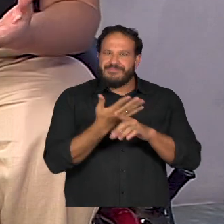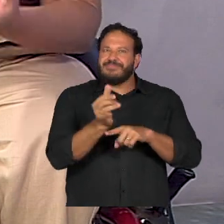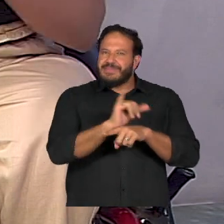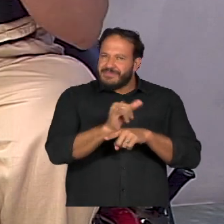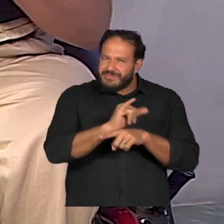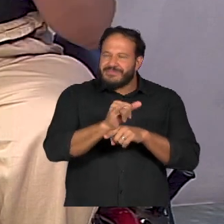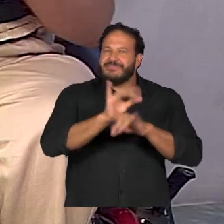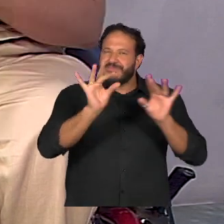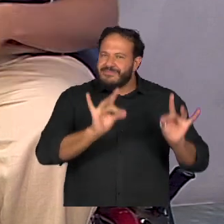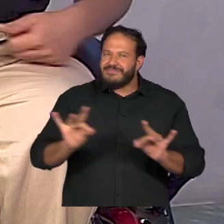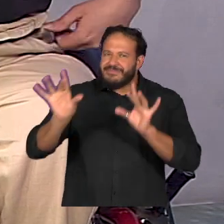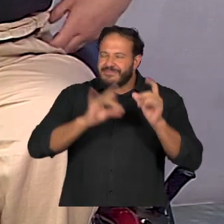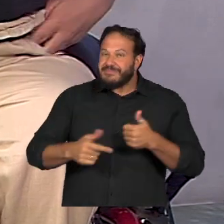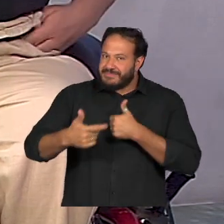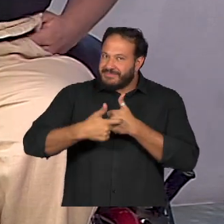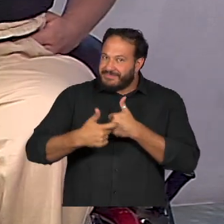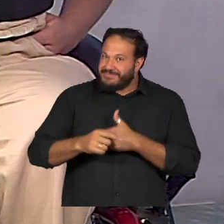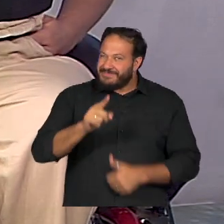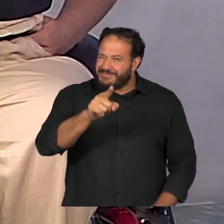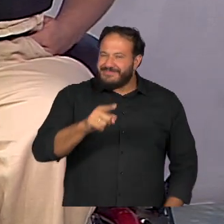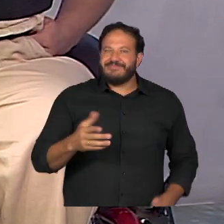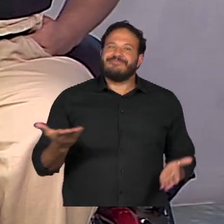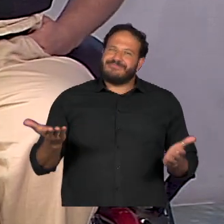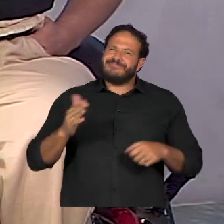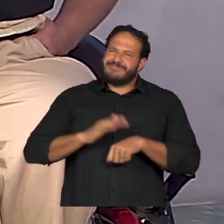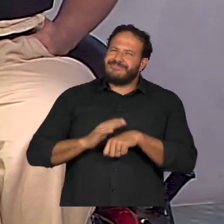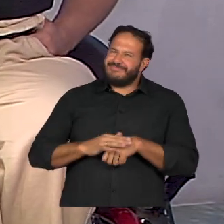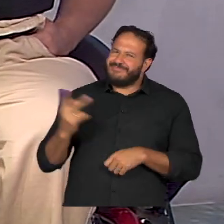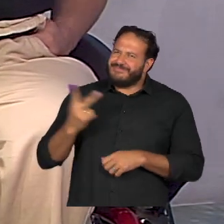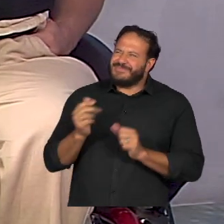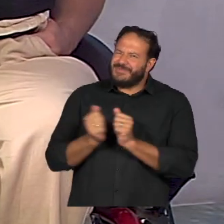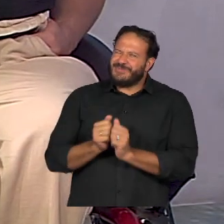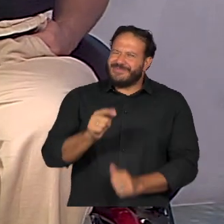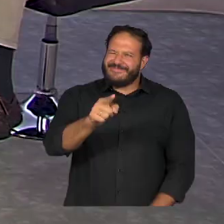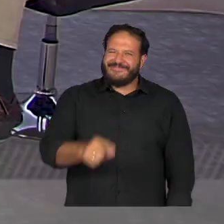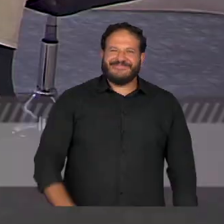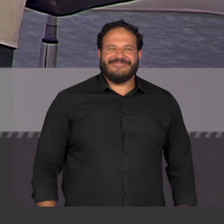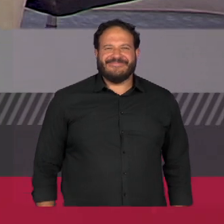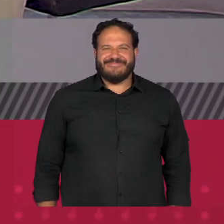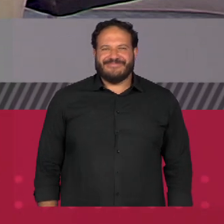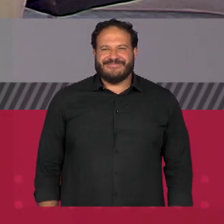conteúdo e também deixar o seu like e fazer companhia para nós